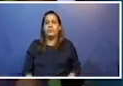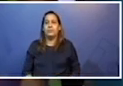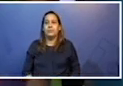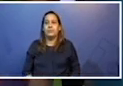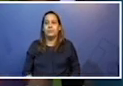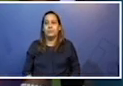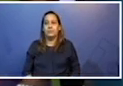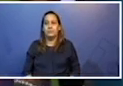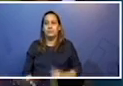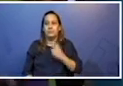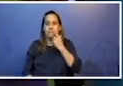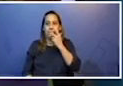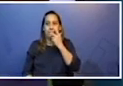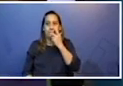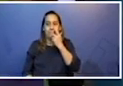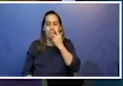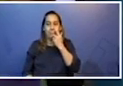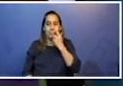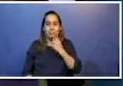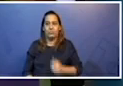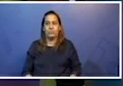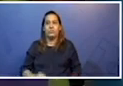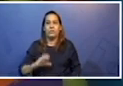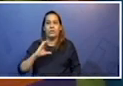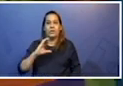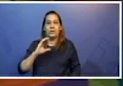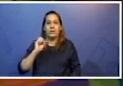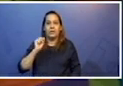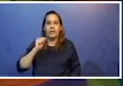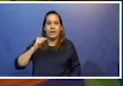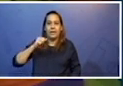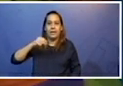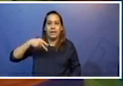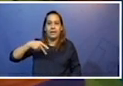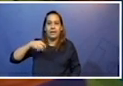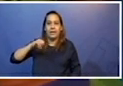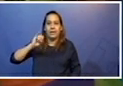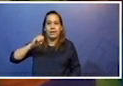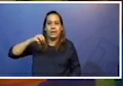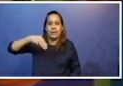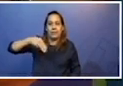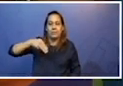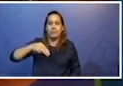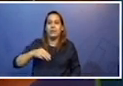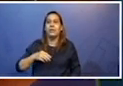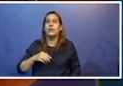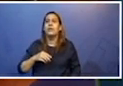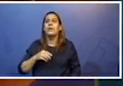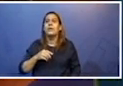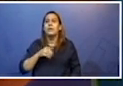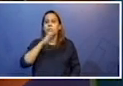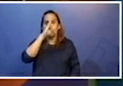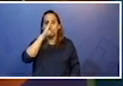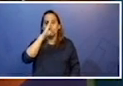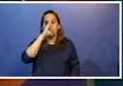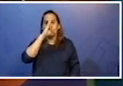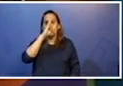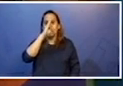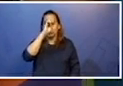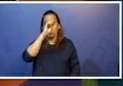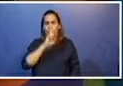que a gente vai fazer? Já vamos colocar um nome dessa planta. A primeira é o capim-dourado,